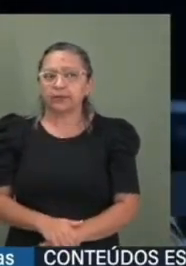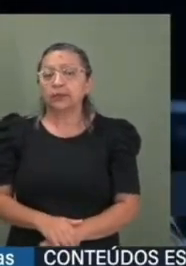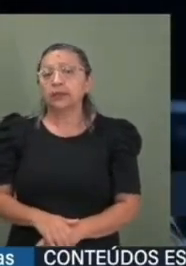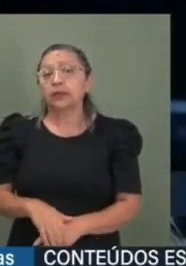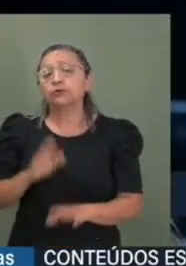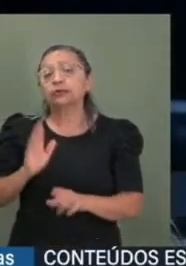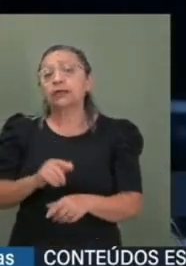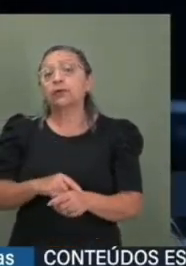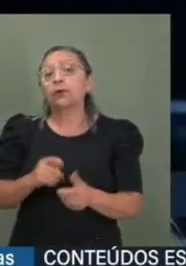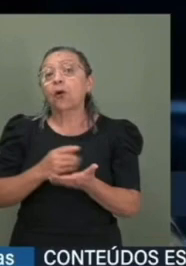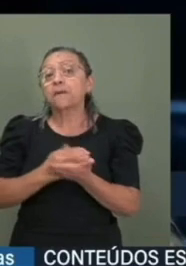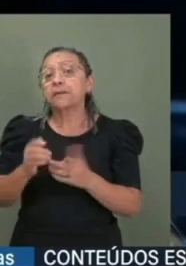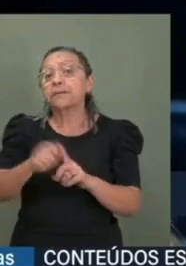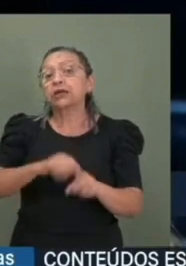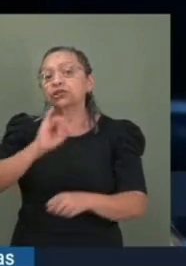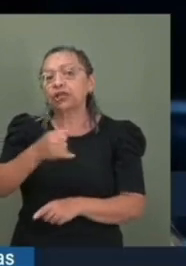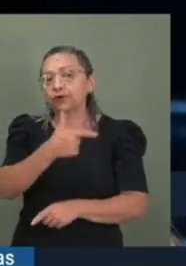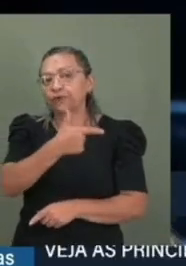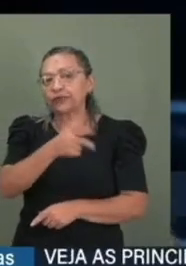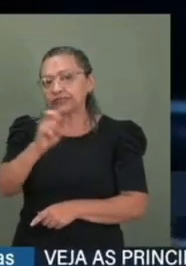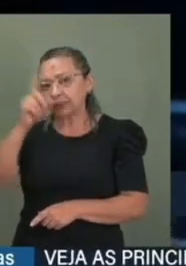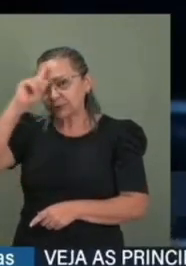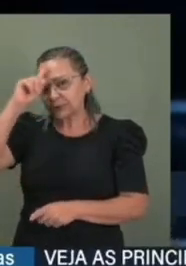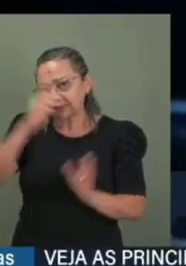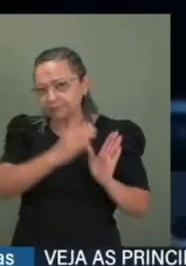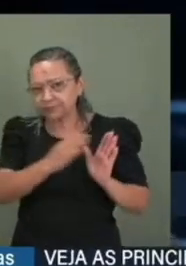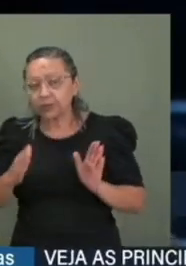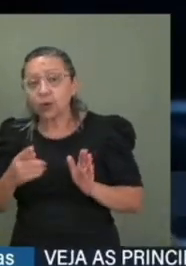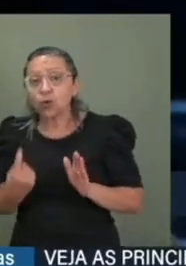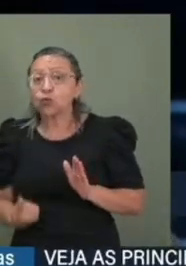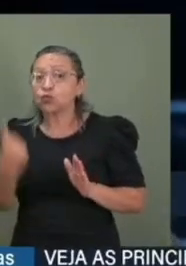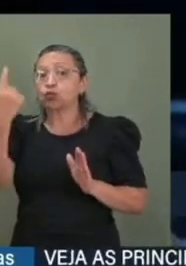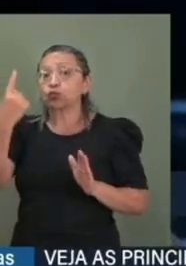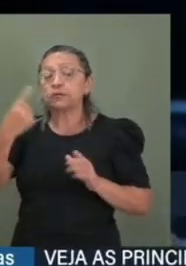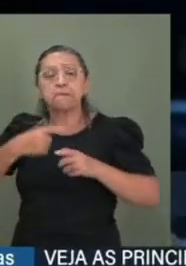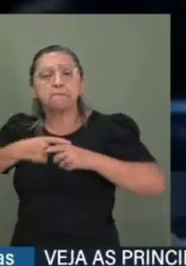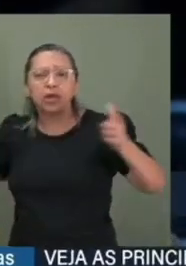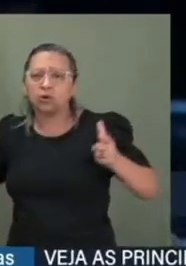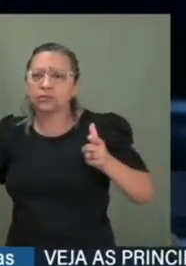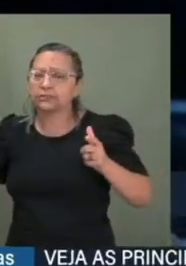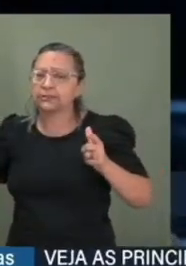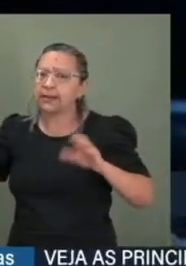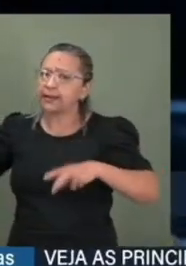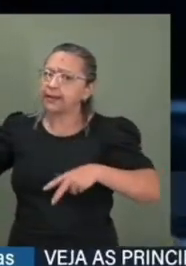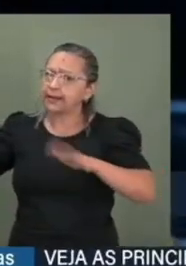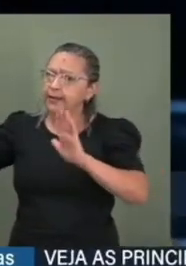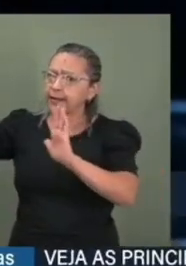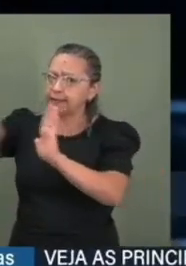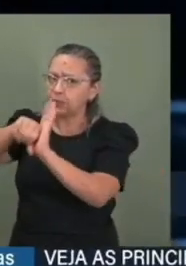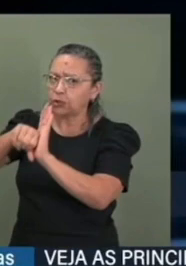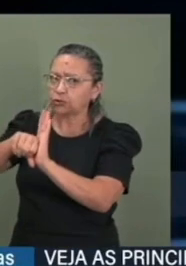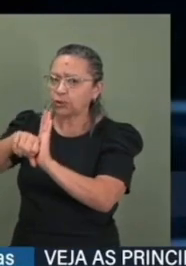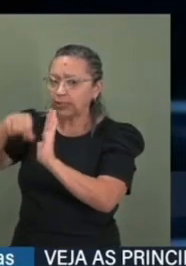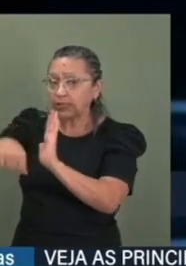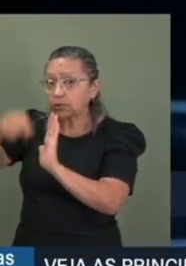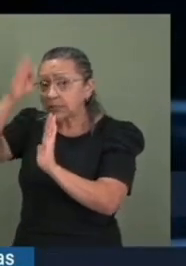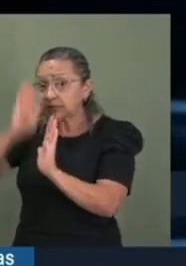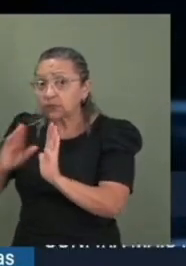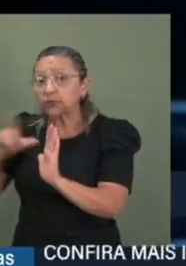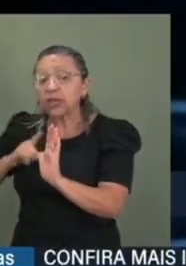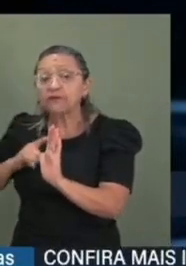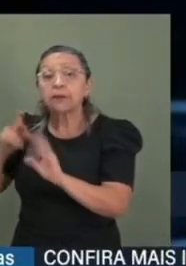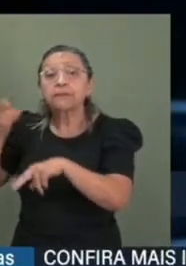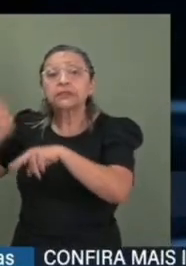o dia de Janeiro um dos maiores criminosos dessa nação teve a sua prisão flexibilizada